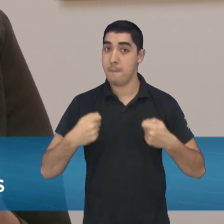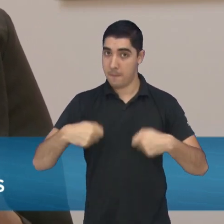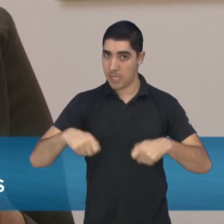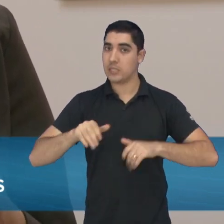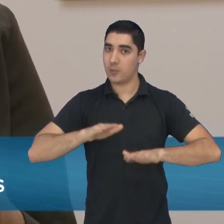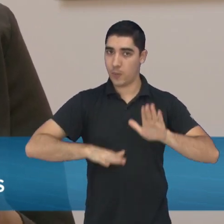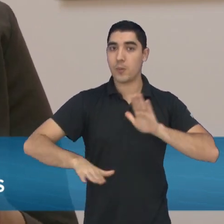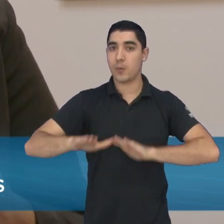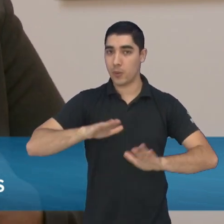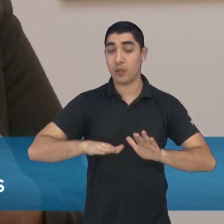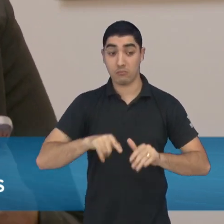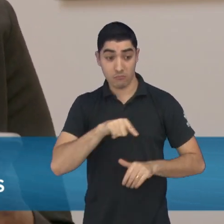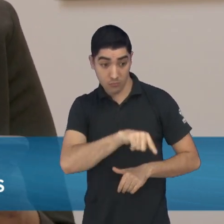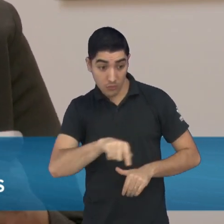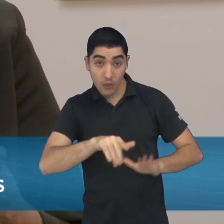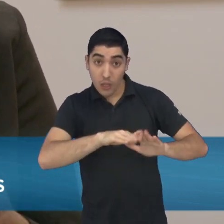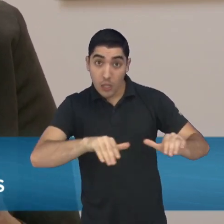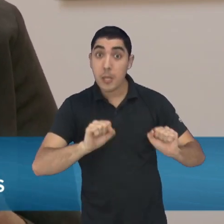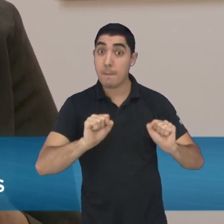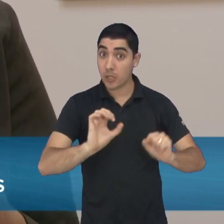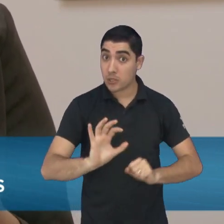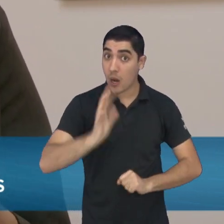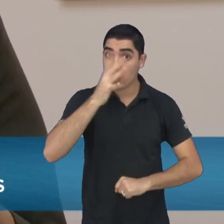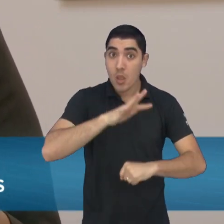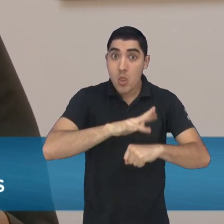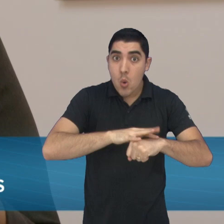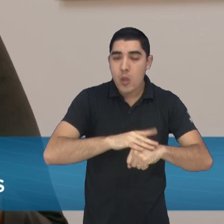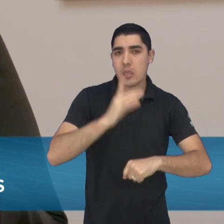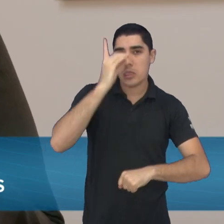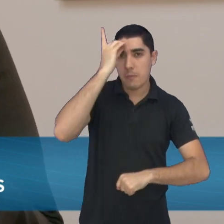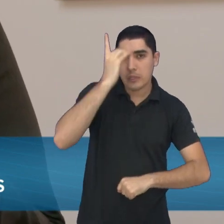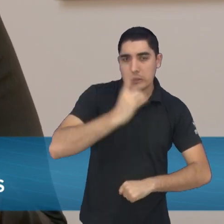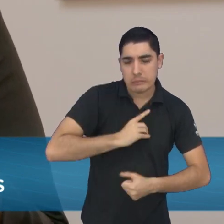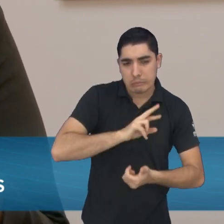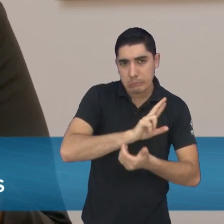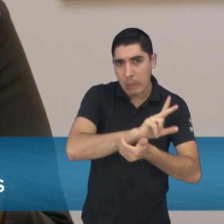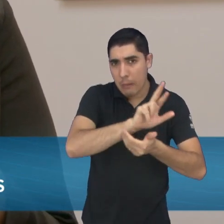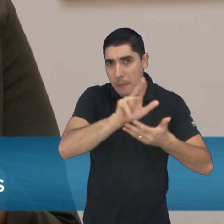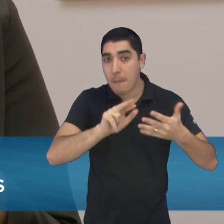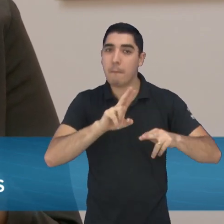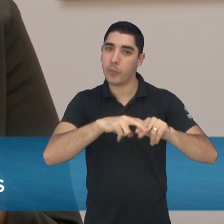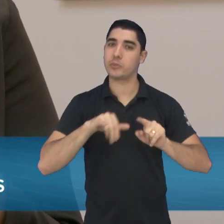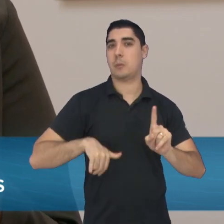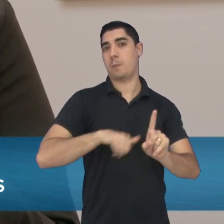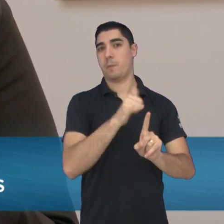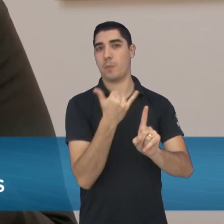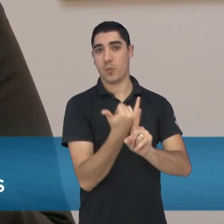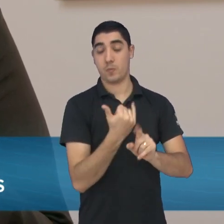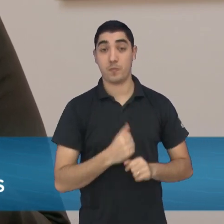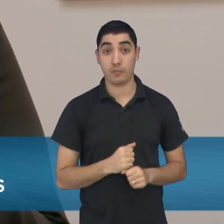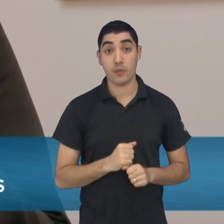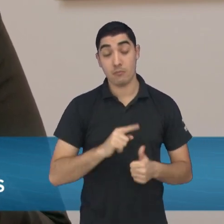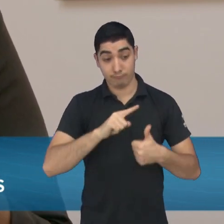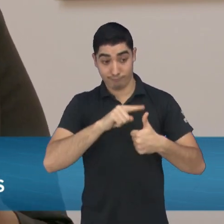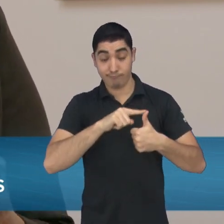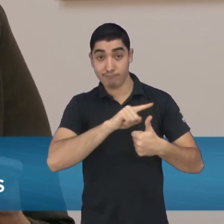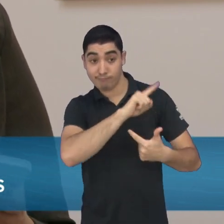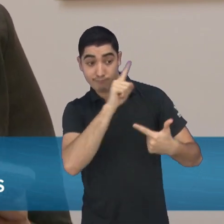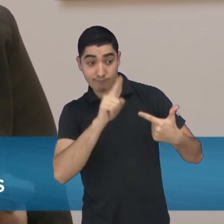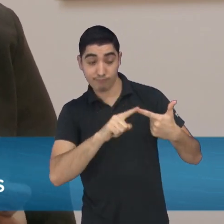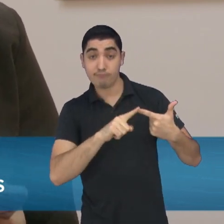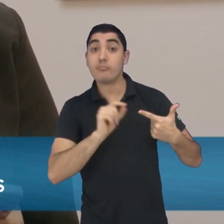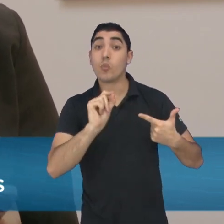cuidado e muitas crianças ficam doentes por causa do bullying online. Além disso, a exploração sexual de crianças e adolescentes